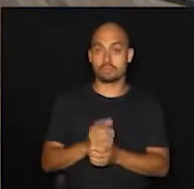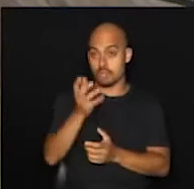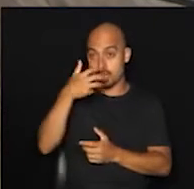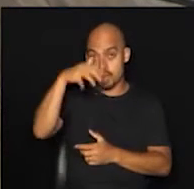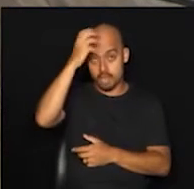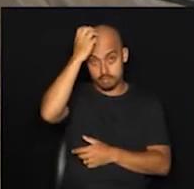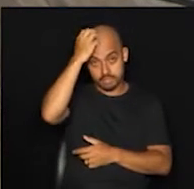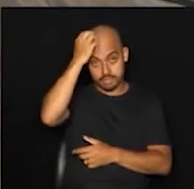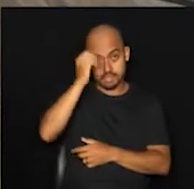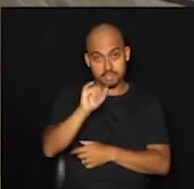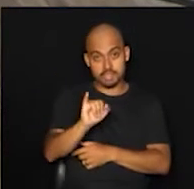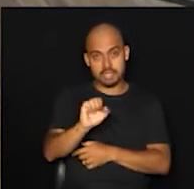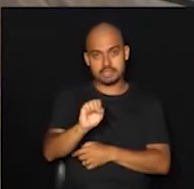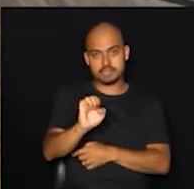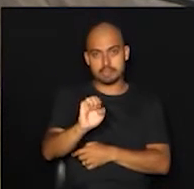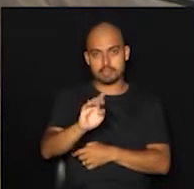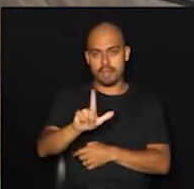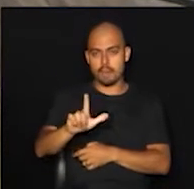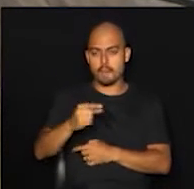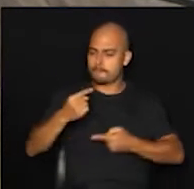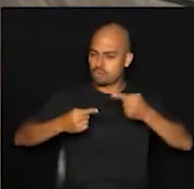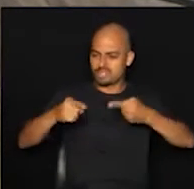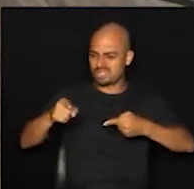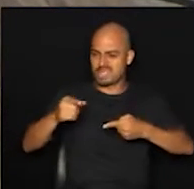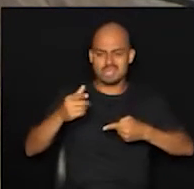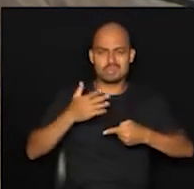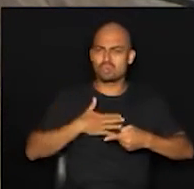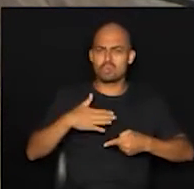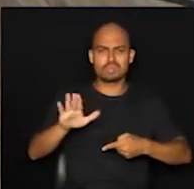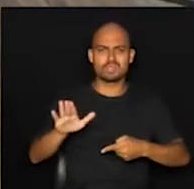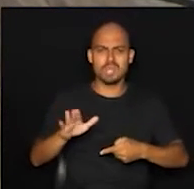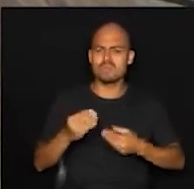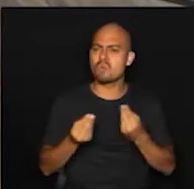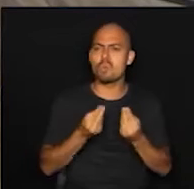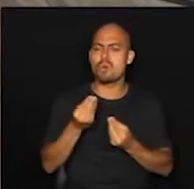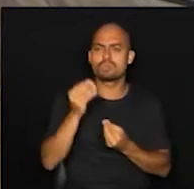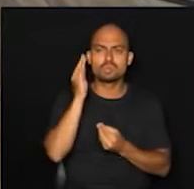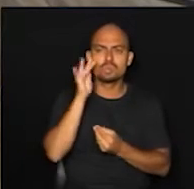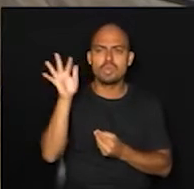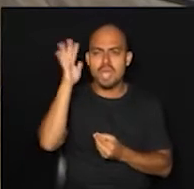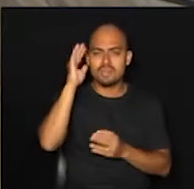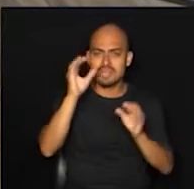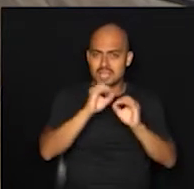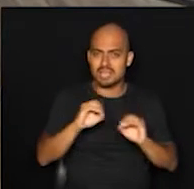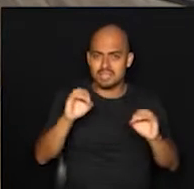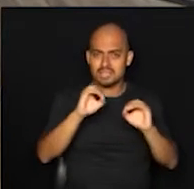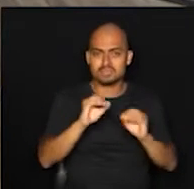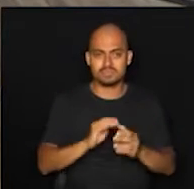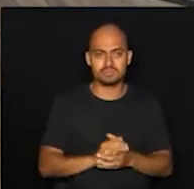teve apreço por política? Não tinha aspirações? Ela não sonhava com esse trono?